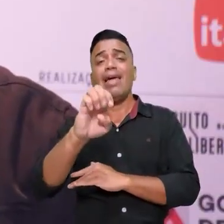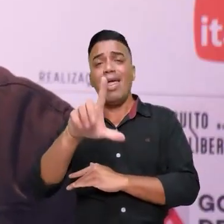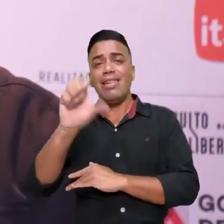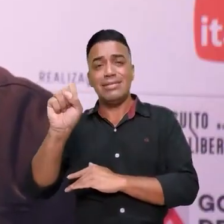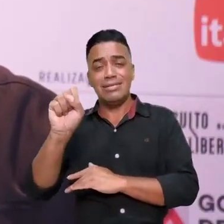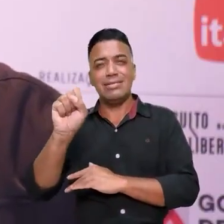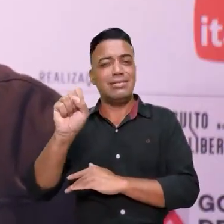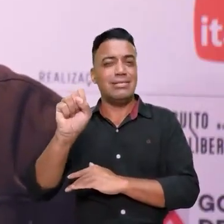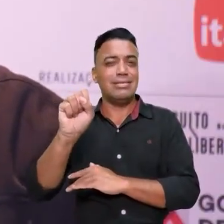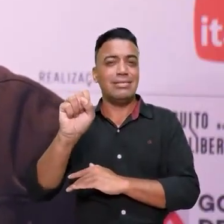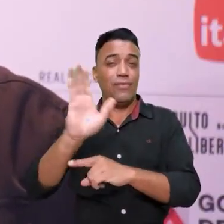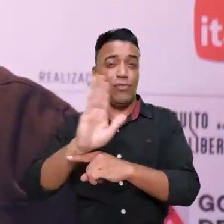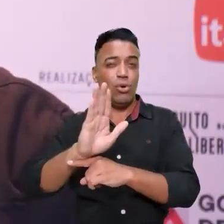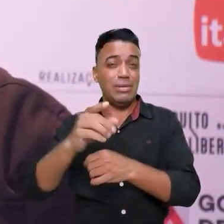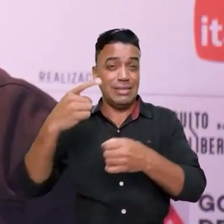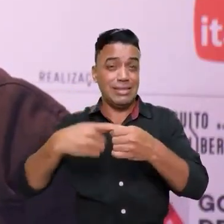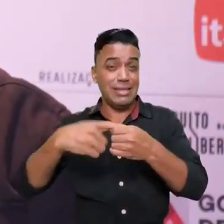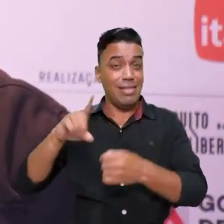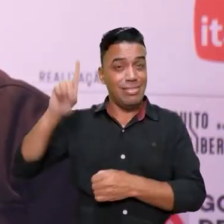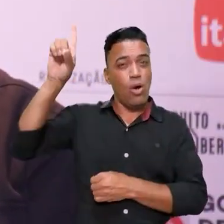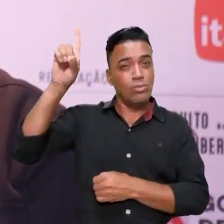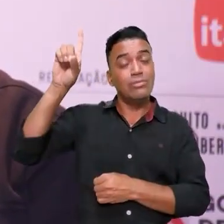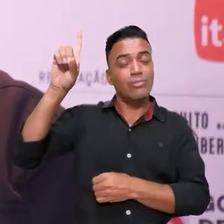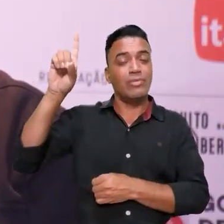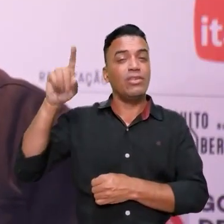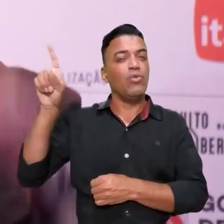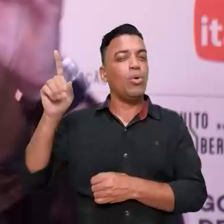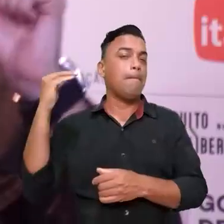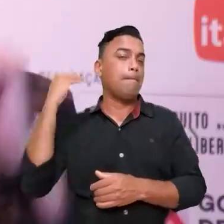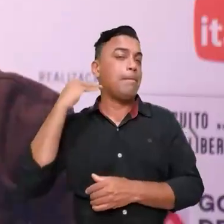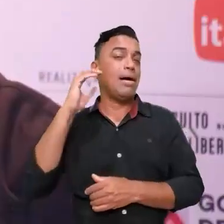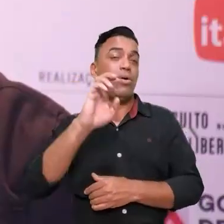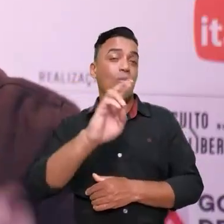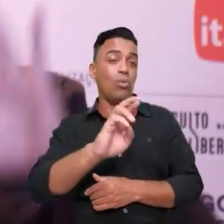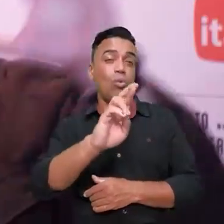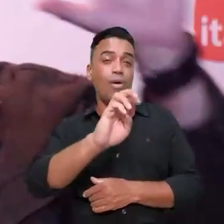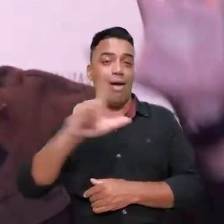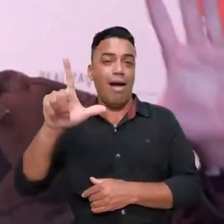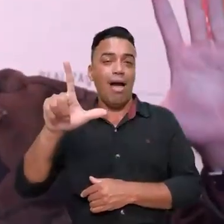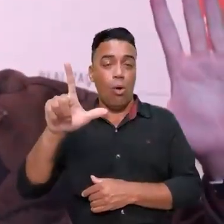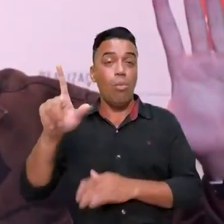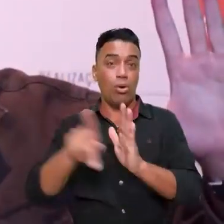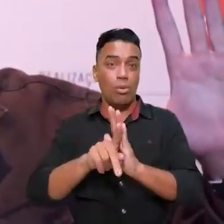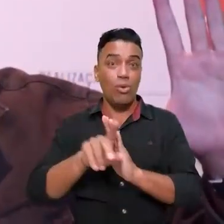de Deus, e aí fui gravar um comercial em São Paulo, do Banco Real, direção de Fernando Meirelles. Quase não